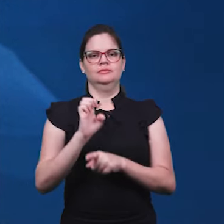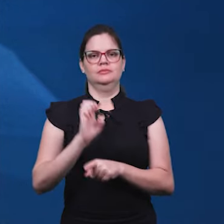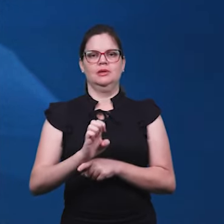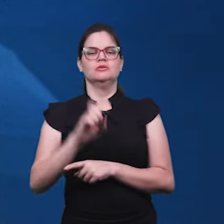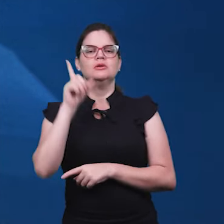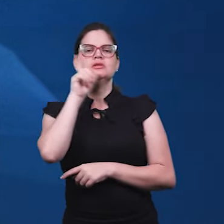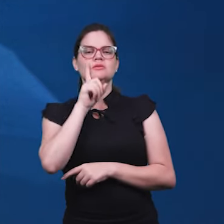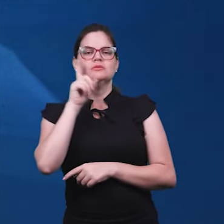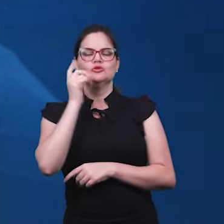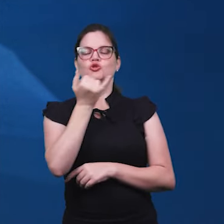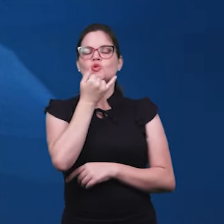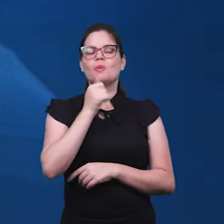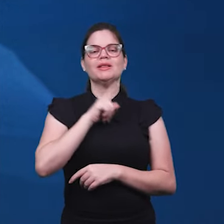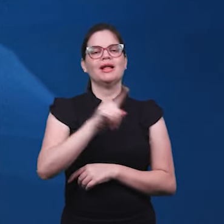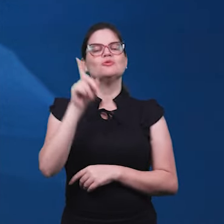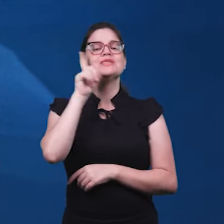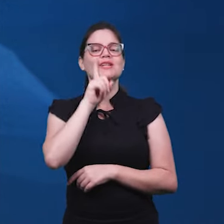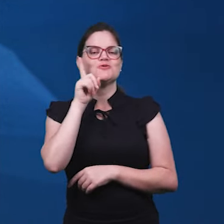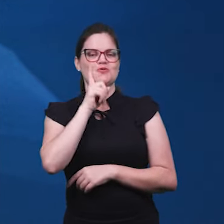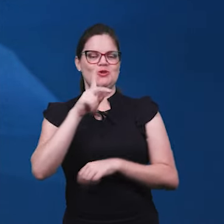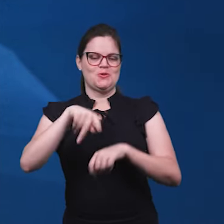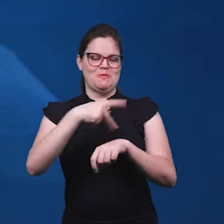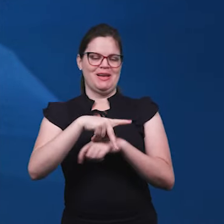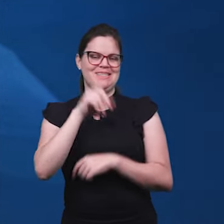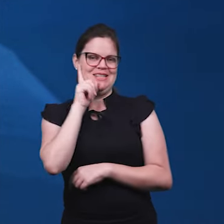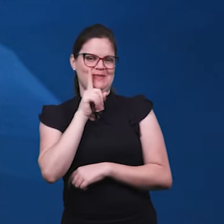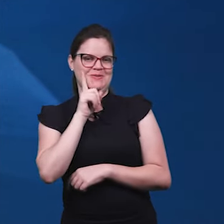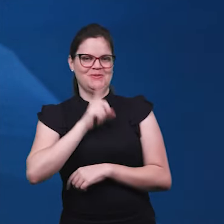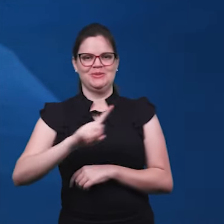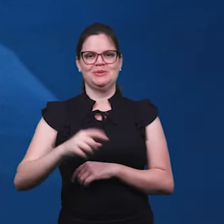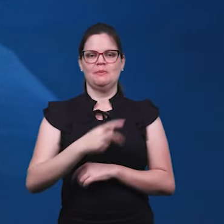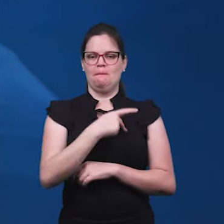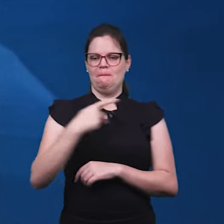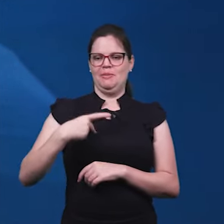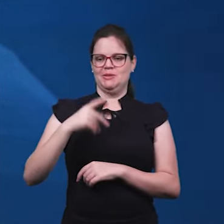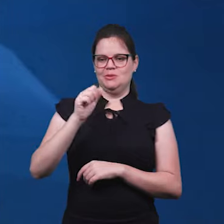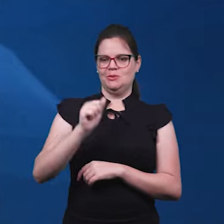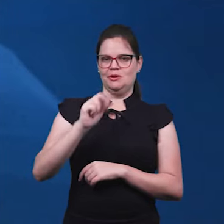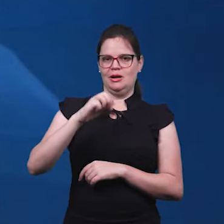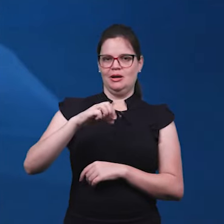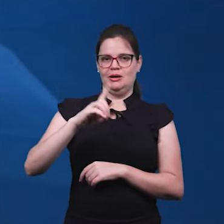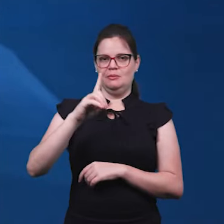Utah, nos Estados Unidos. Pastor Armando